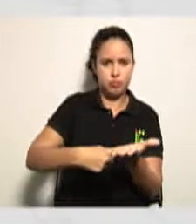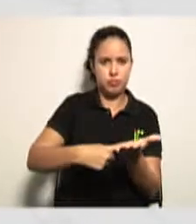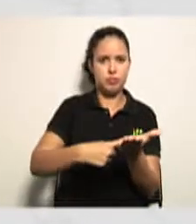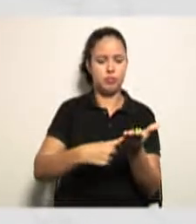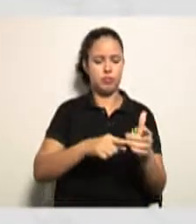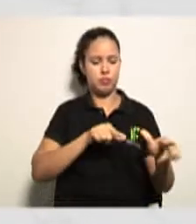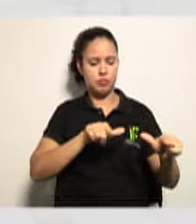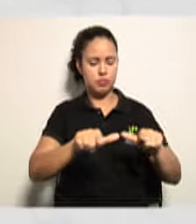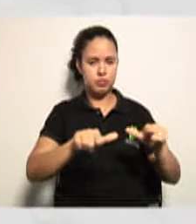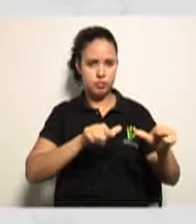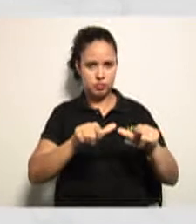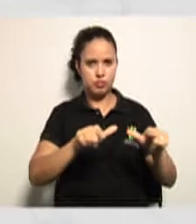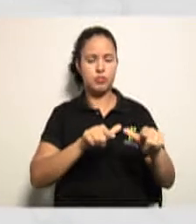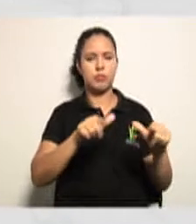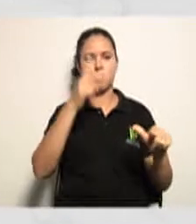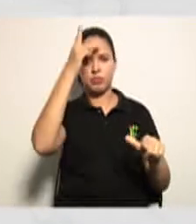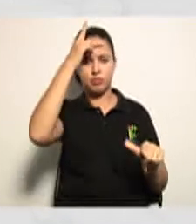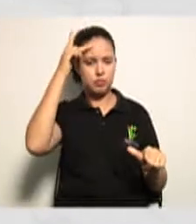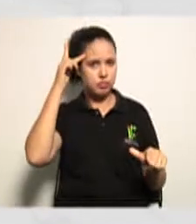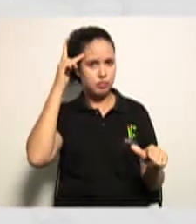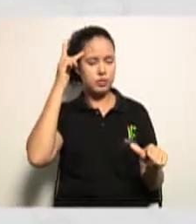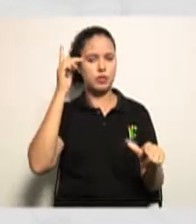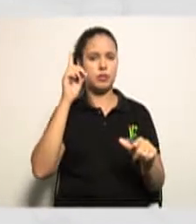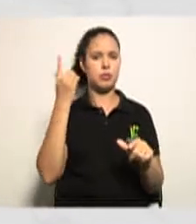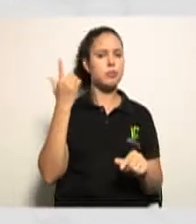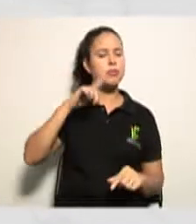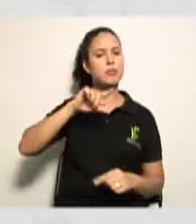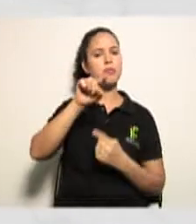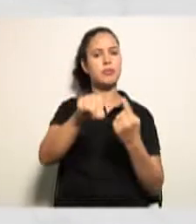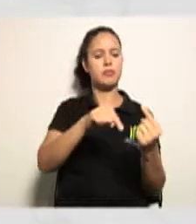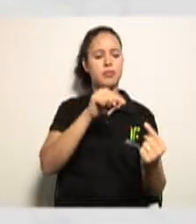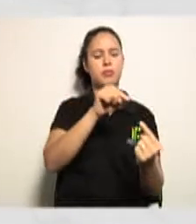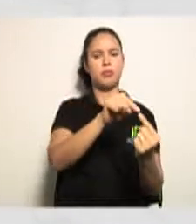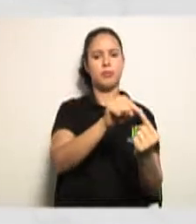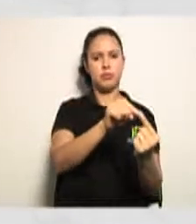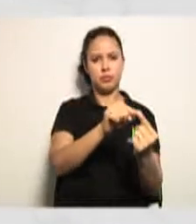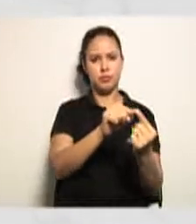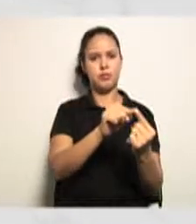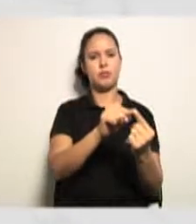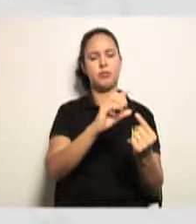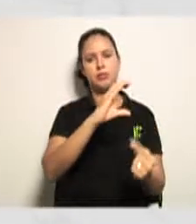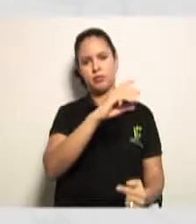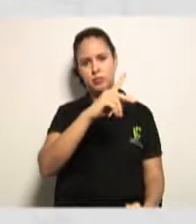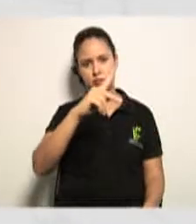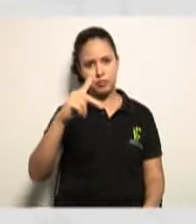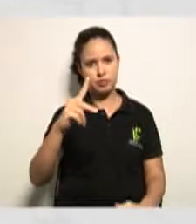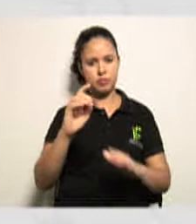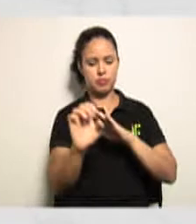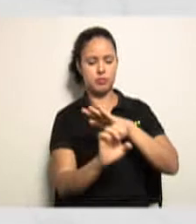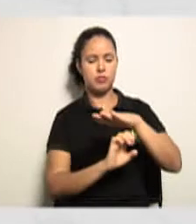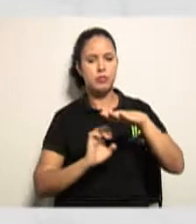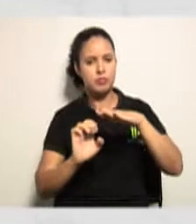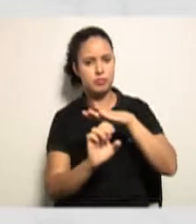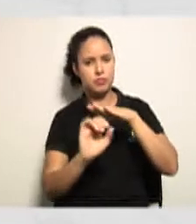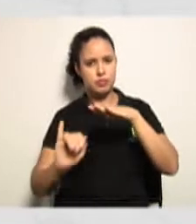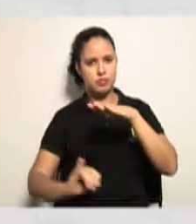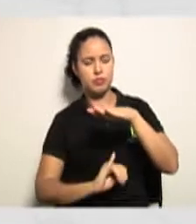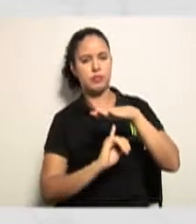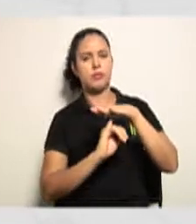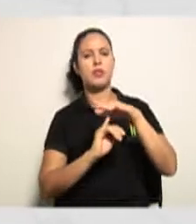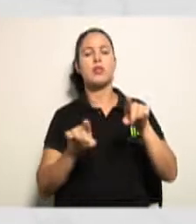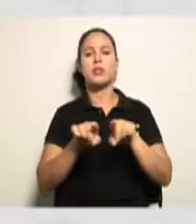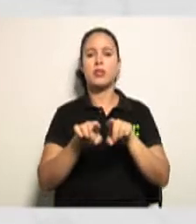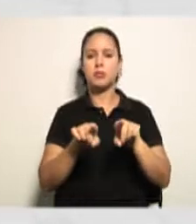com pessoas para realizar tanto objetivos das organizações, quanto objetivos dos membros